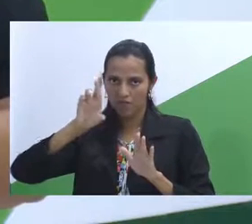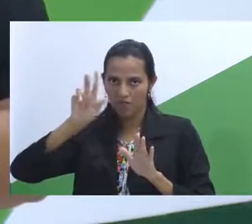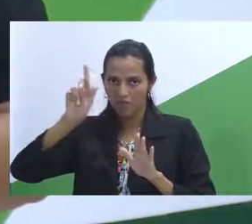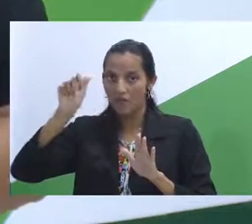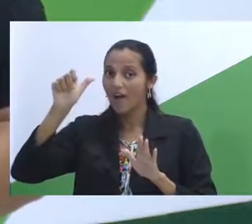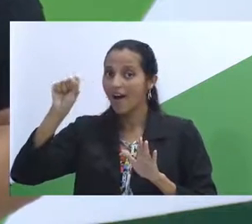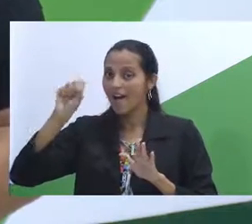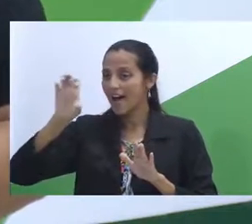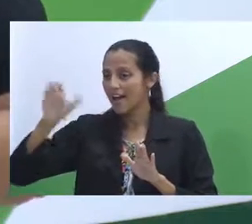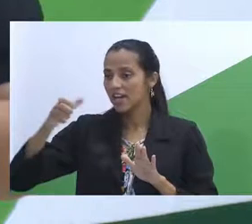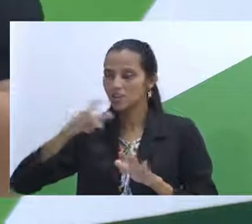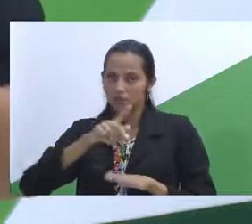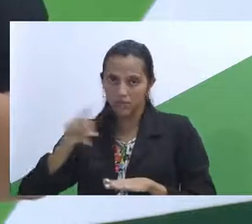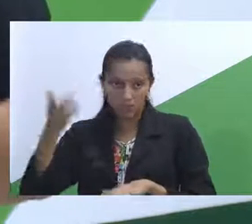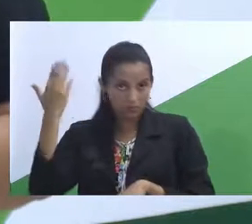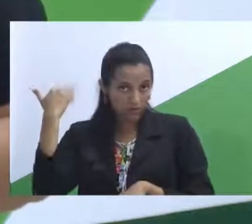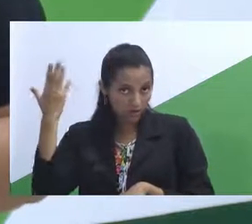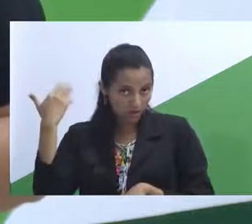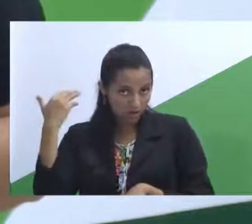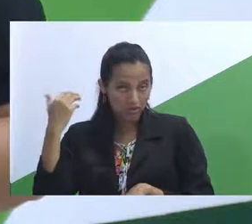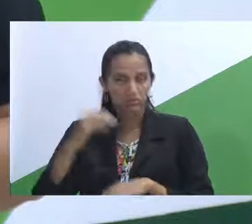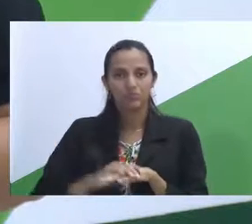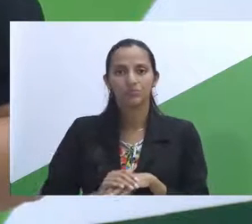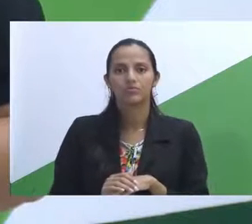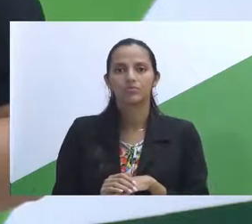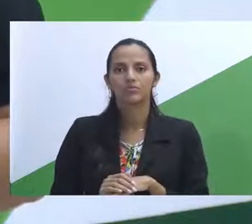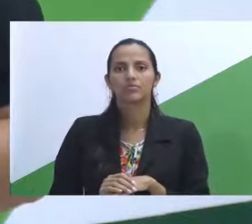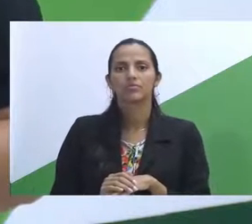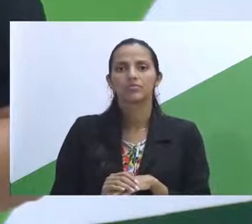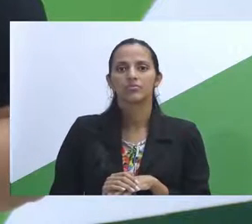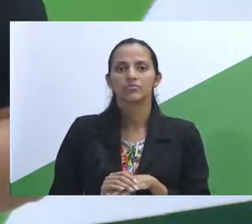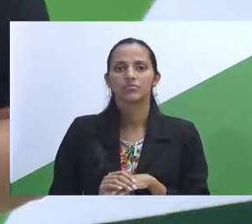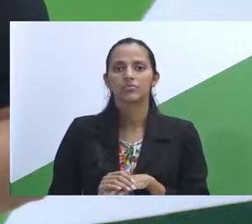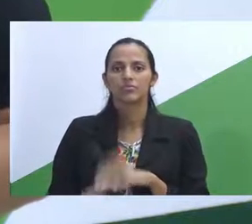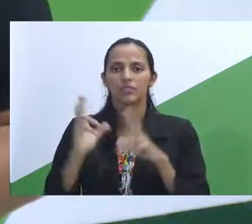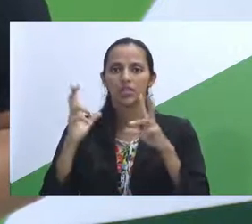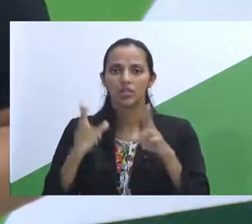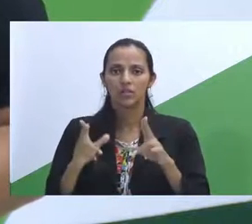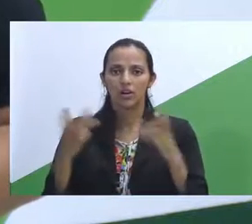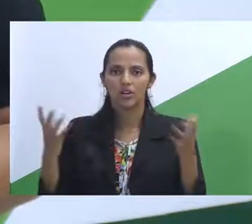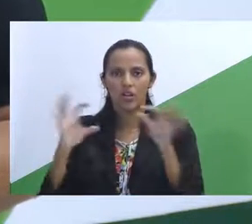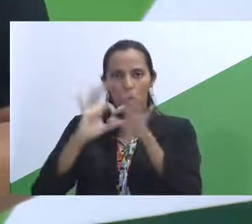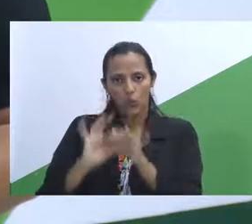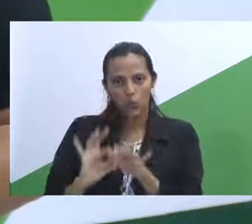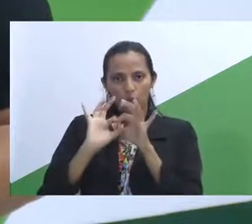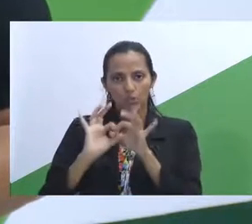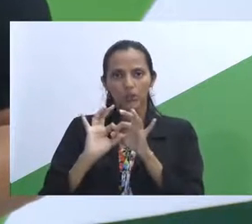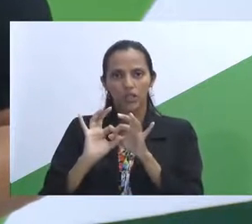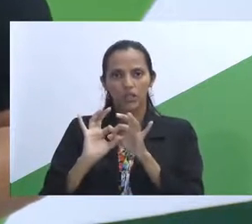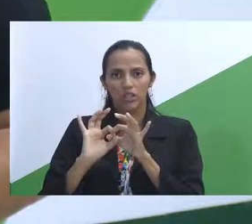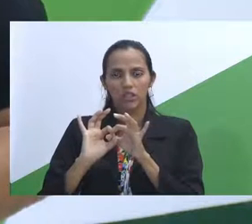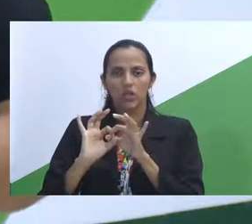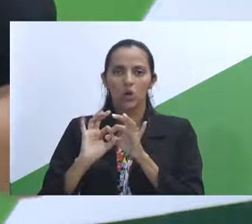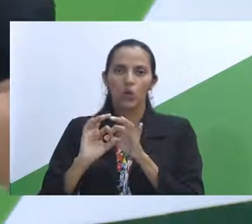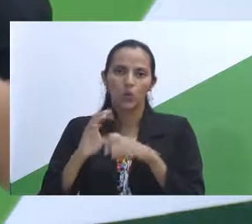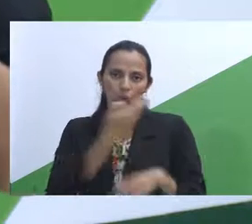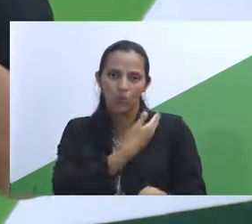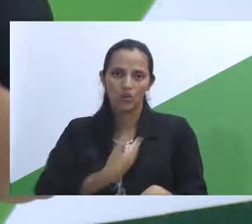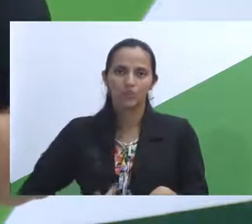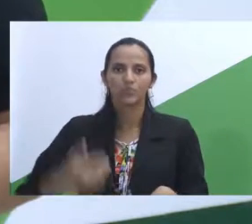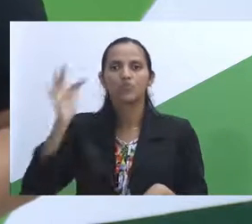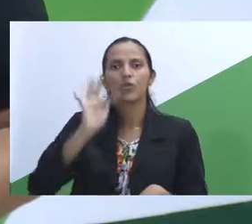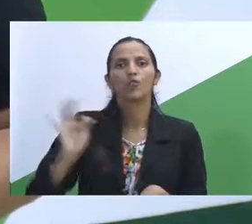pegar, então, as jazidas e aí já vai dizer, então, que isso faz parte do quê? Da União, é, então, do governo federal o